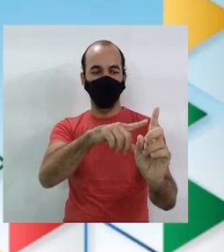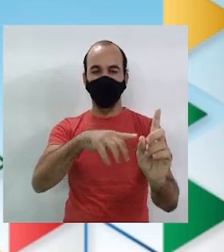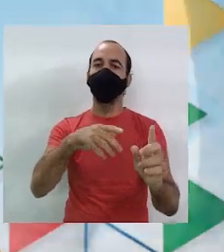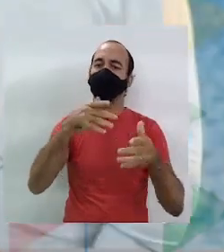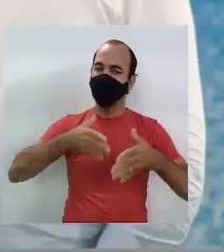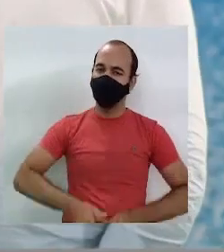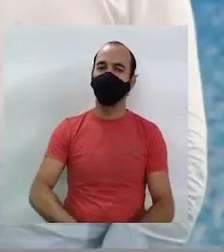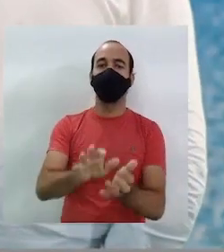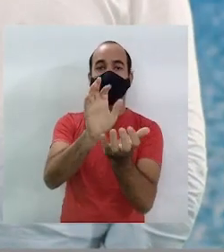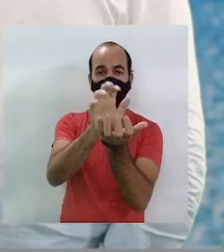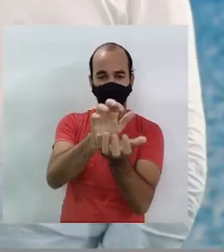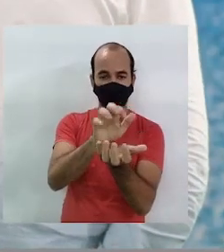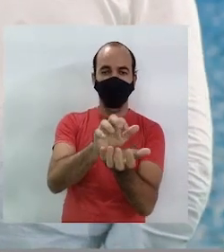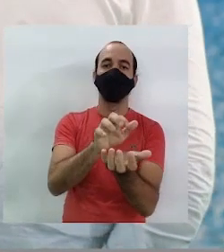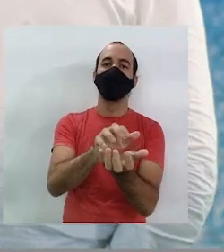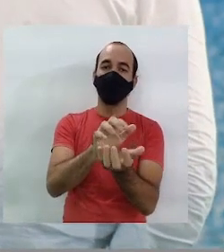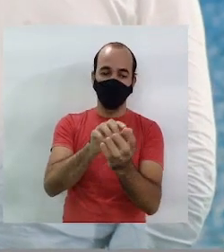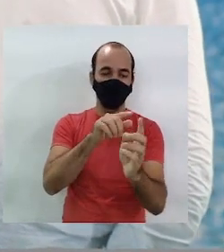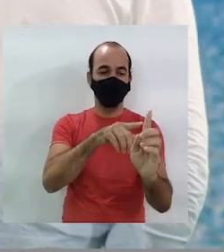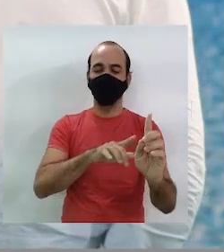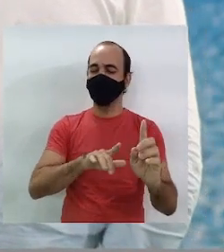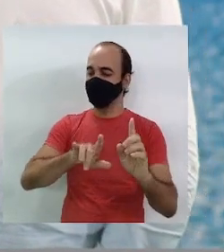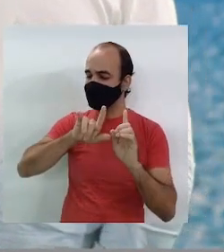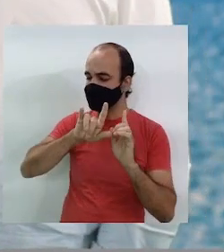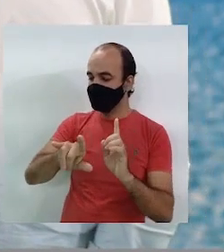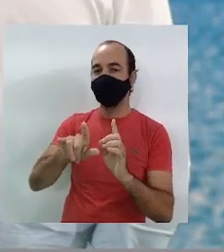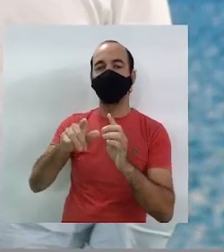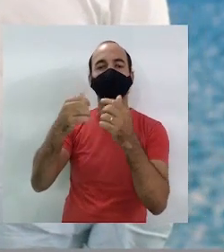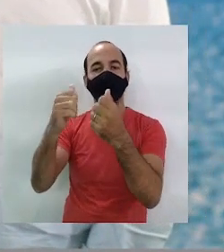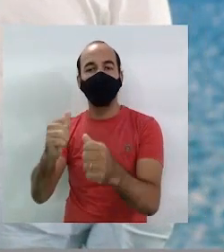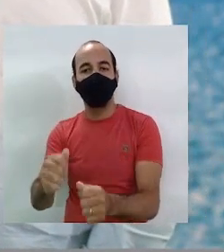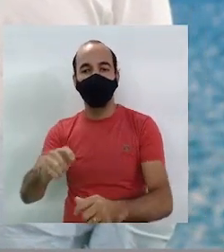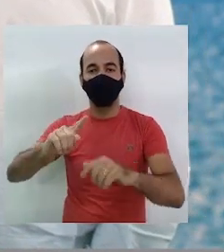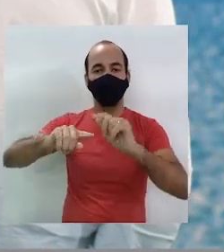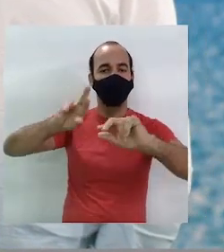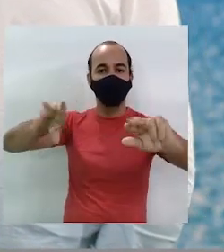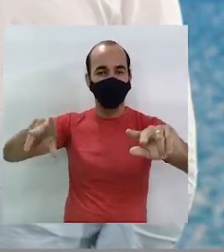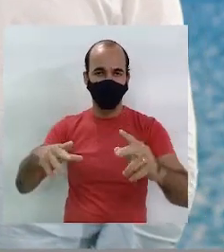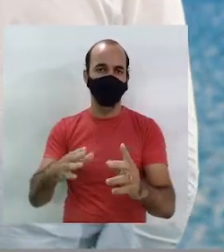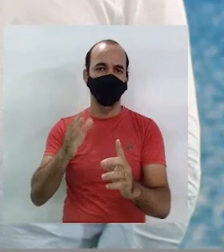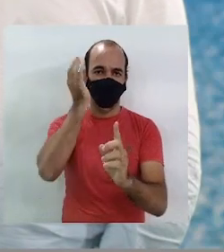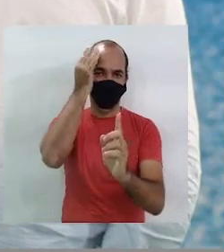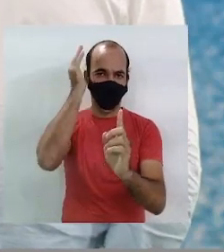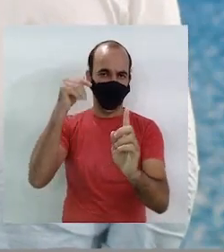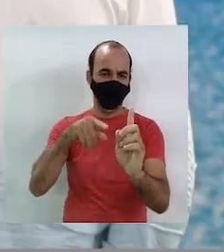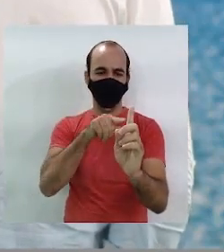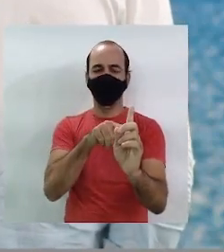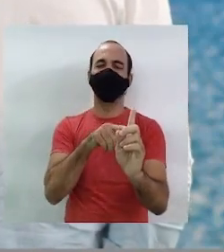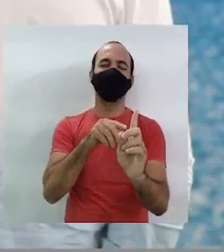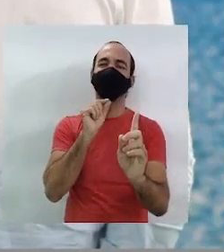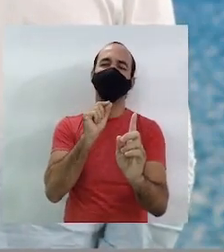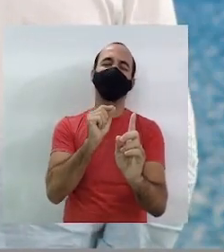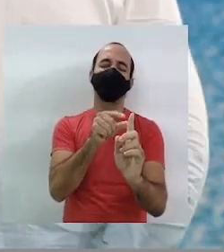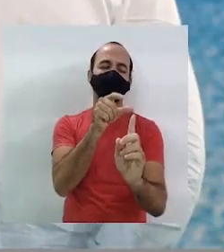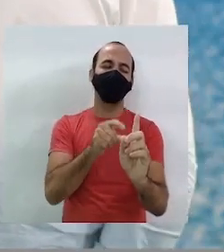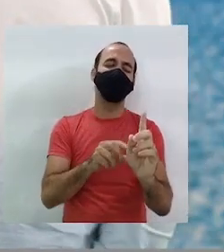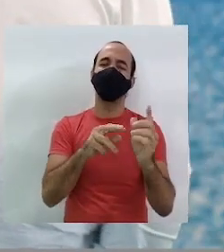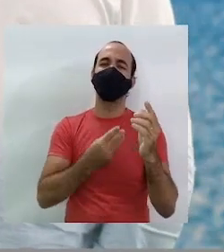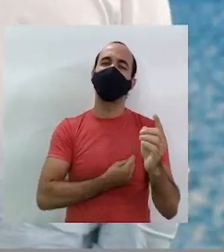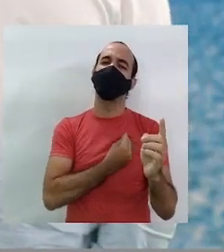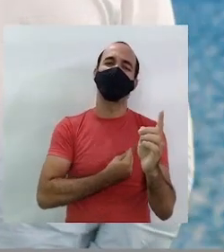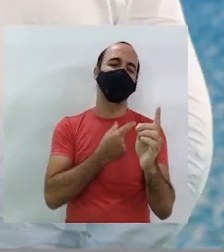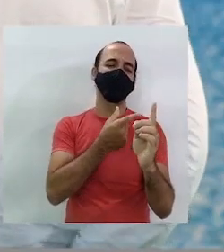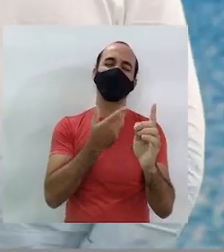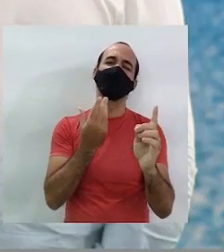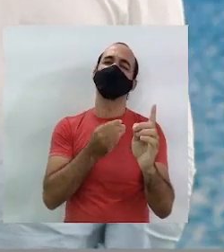Francisco Brenan, um nome muito comum, né? Muito conhecido, Muito comum. né? Isso em nosso estado. Quem é Francisco Brenan? Vamos conhecer um pouco sobre